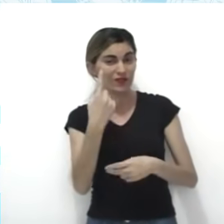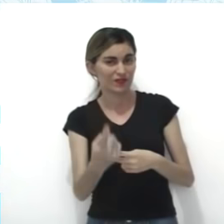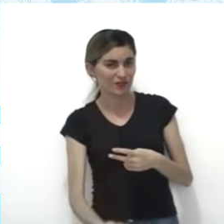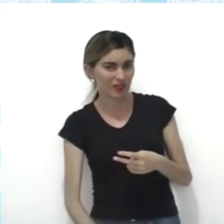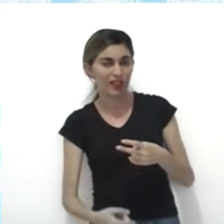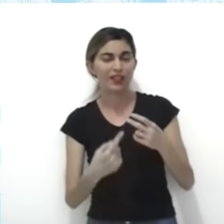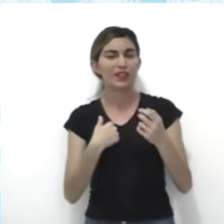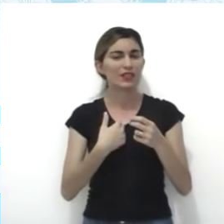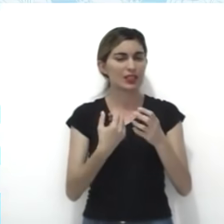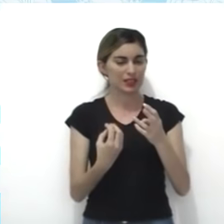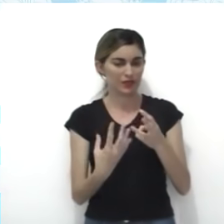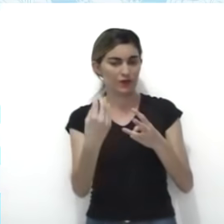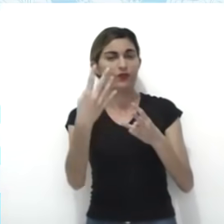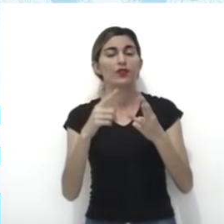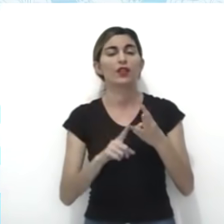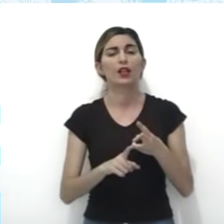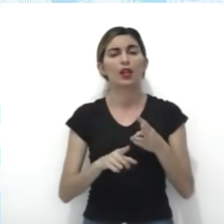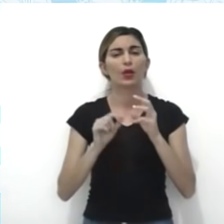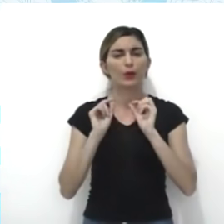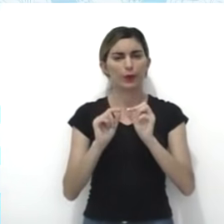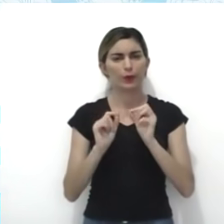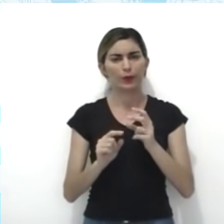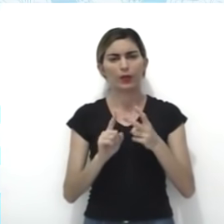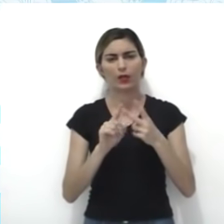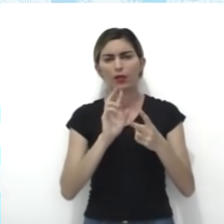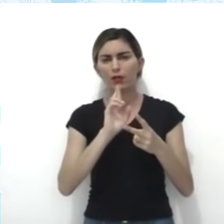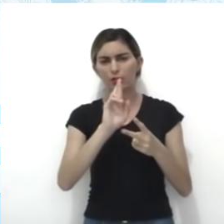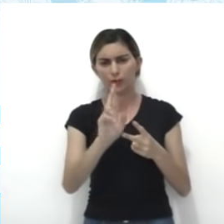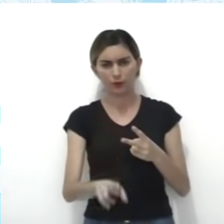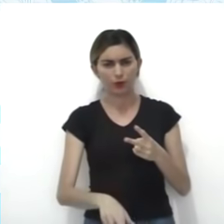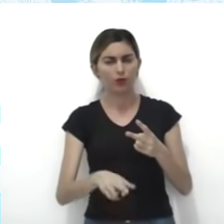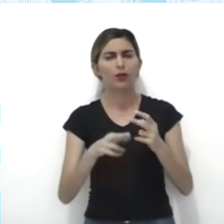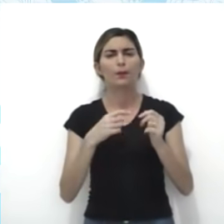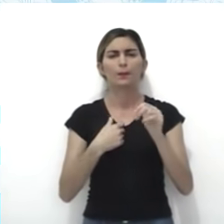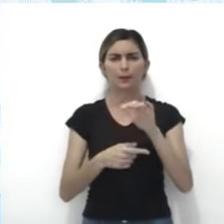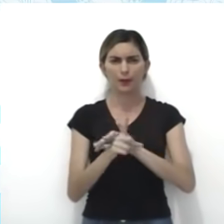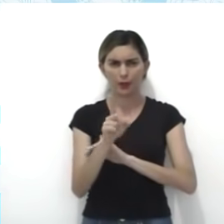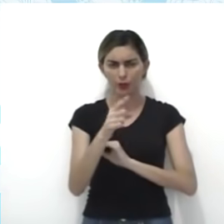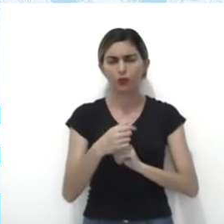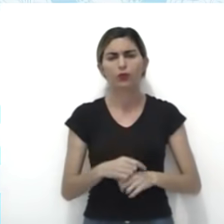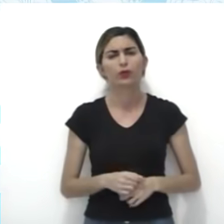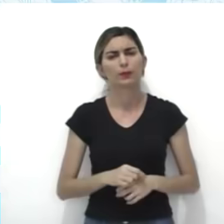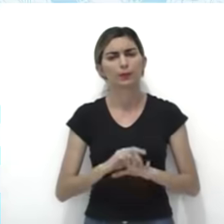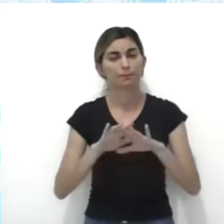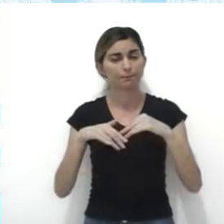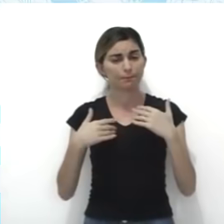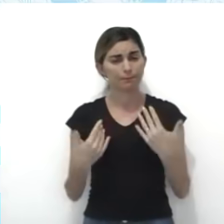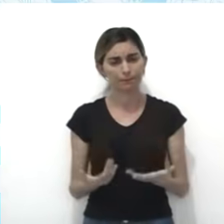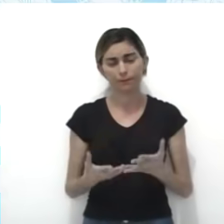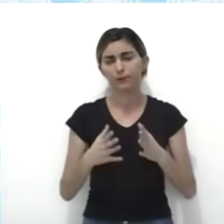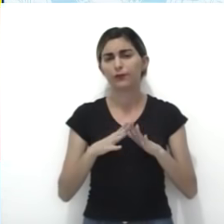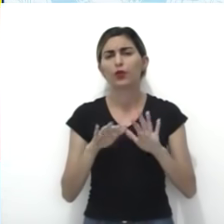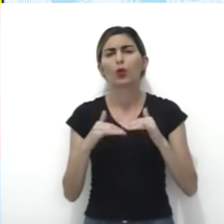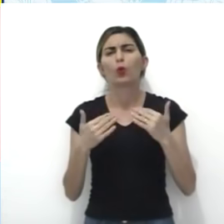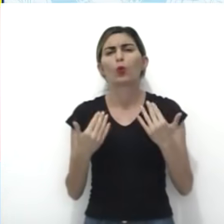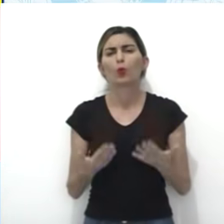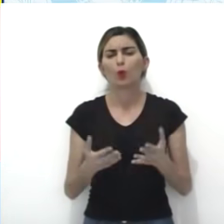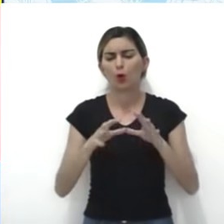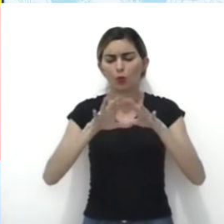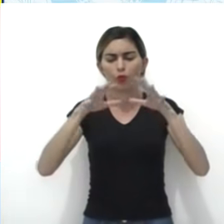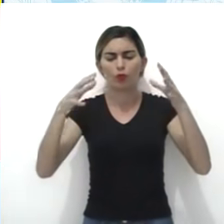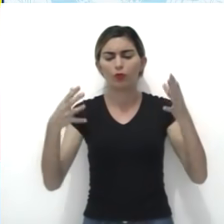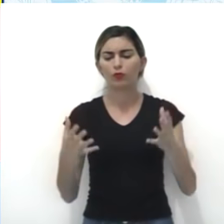parada a nossa segunda parada vai ser para responder a grande questão enfim